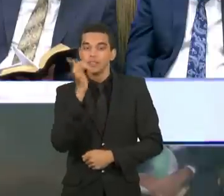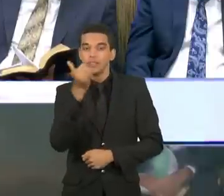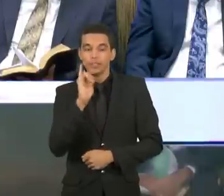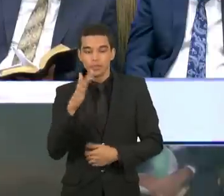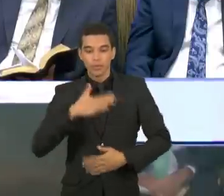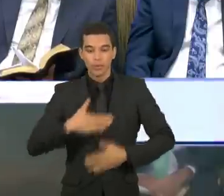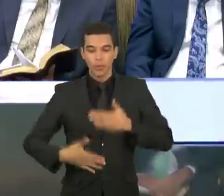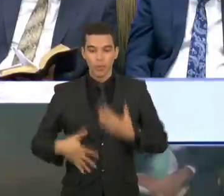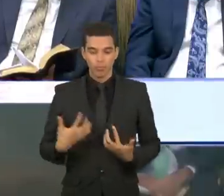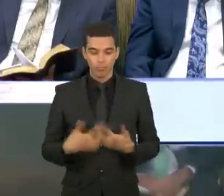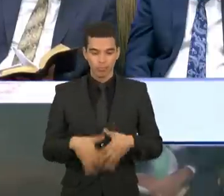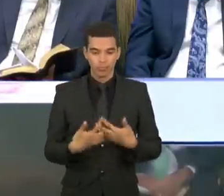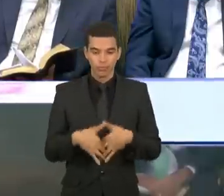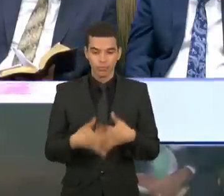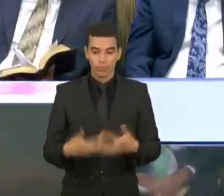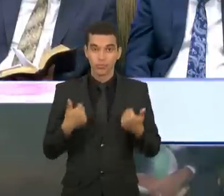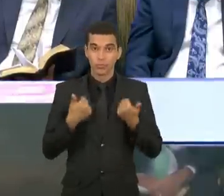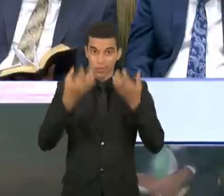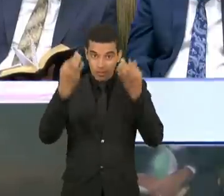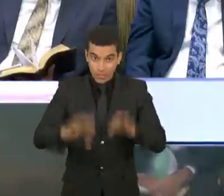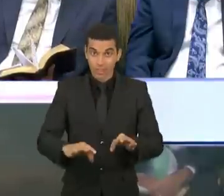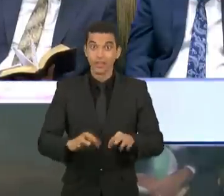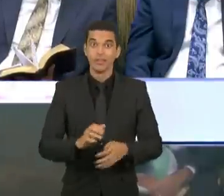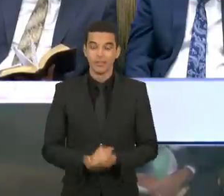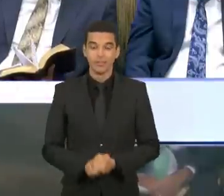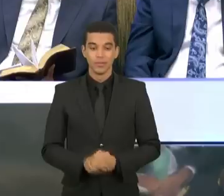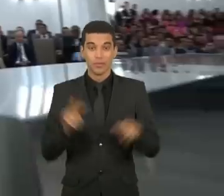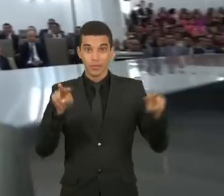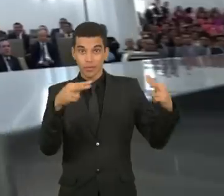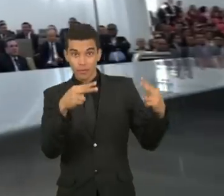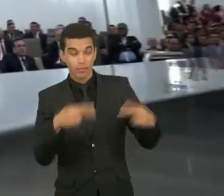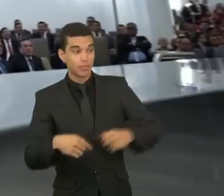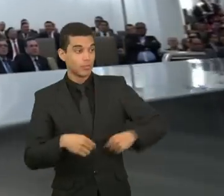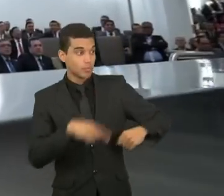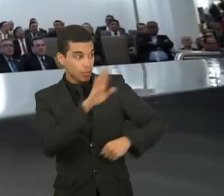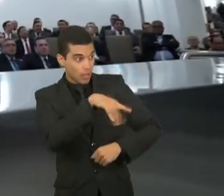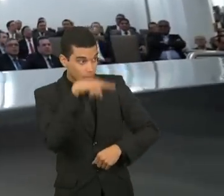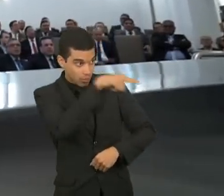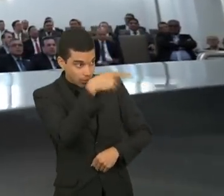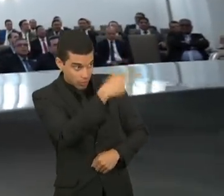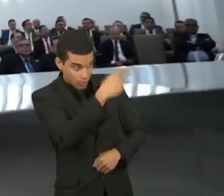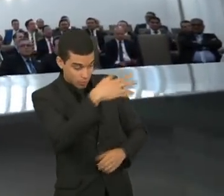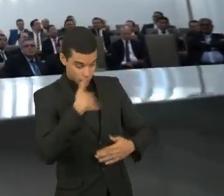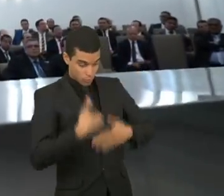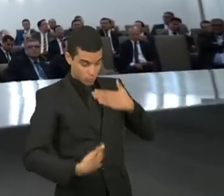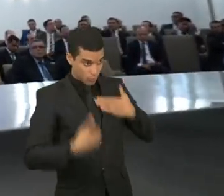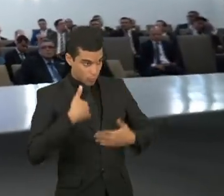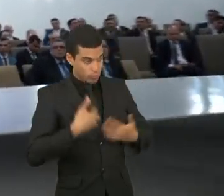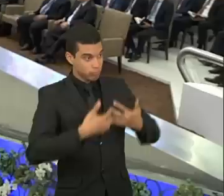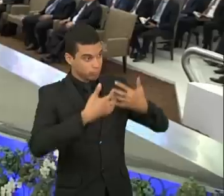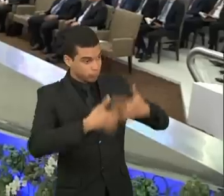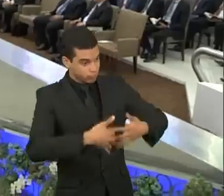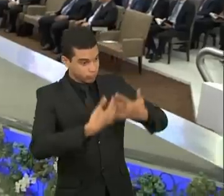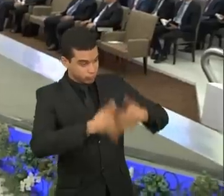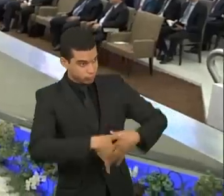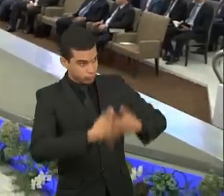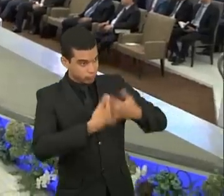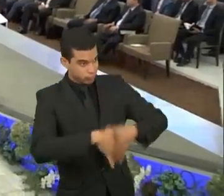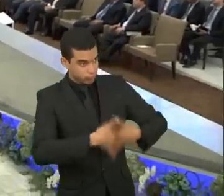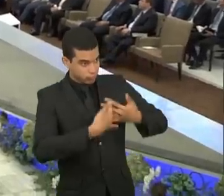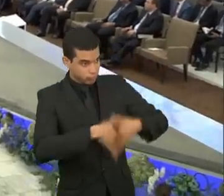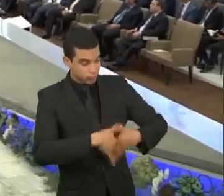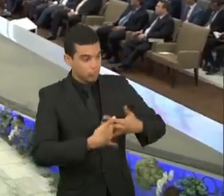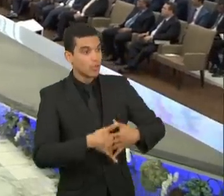correto do organismo. Diga, diga para quem está do seu lado, o teu organismo só funciona